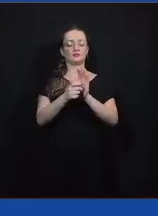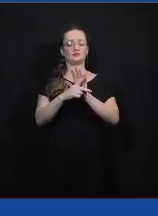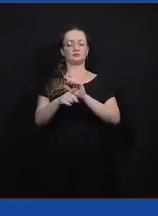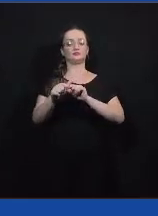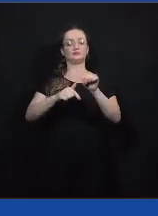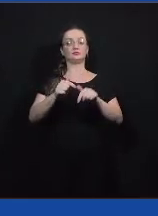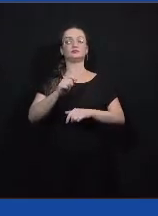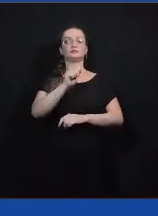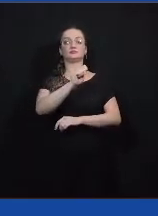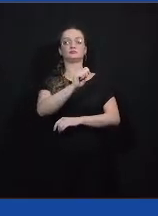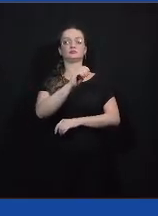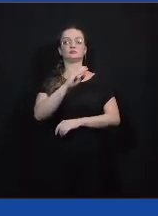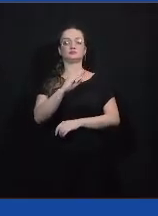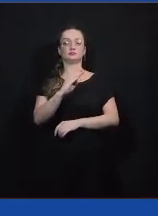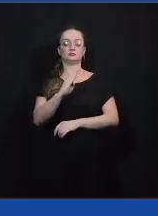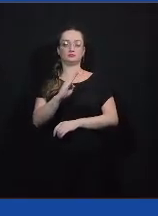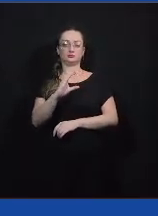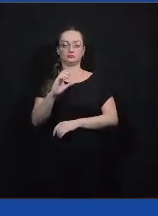B